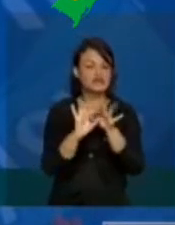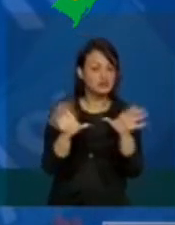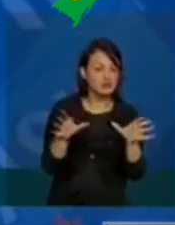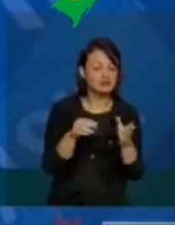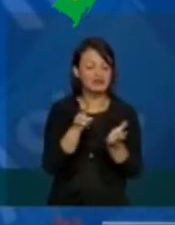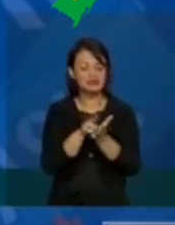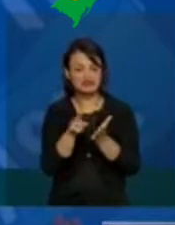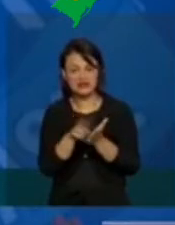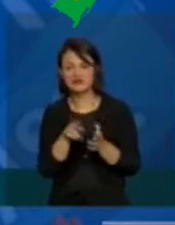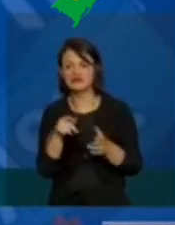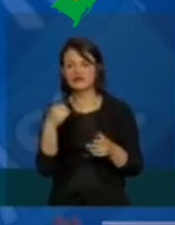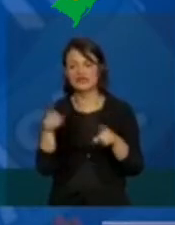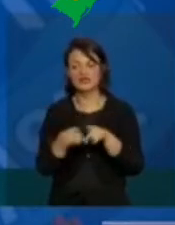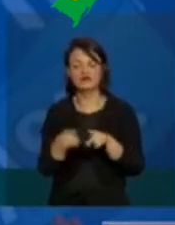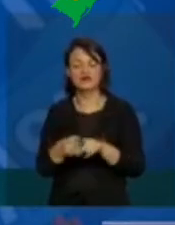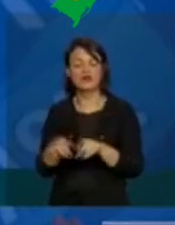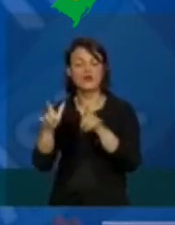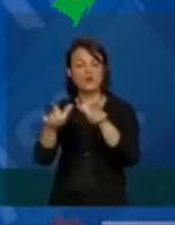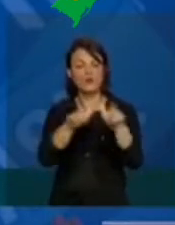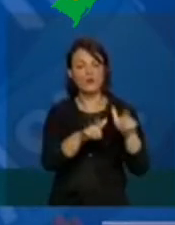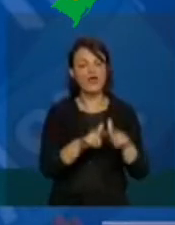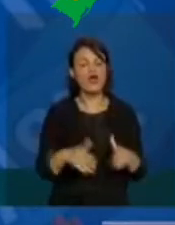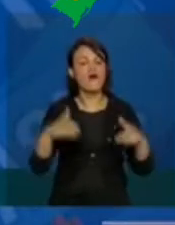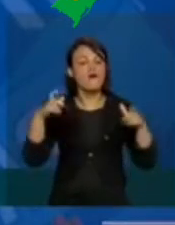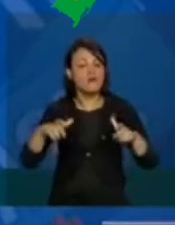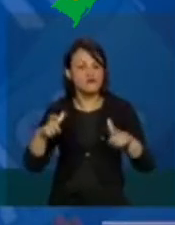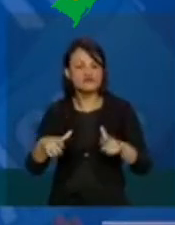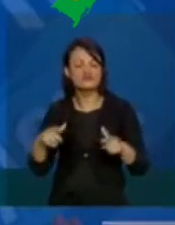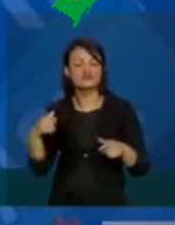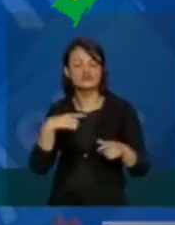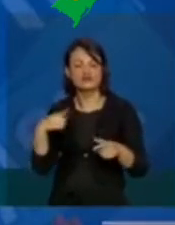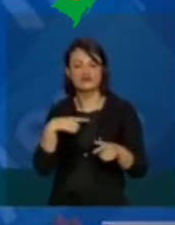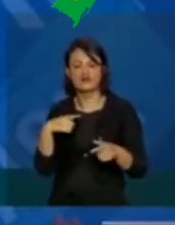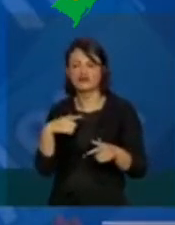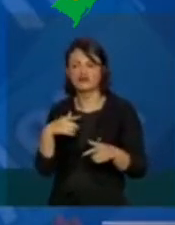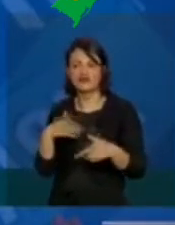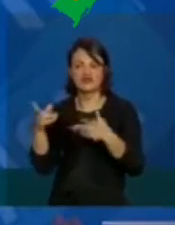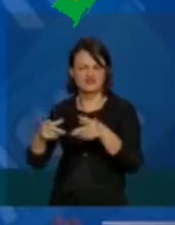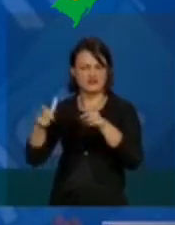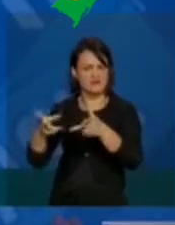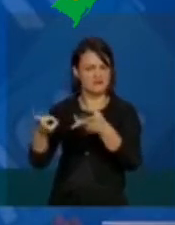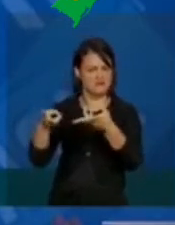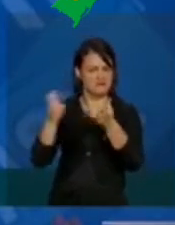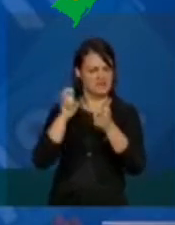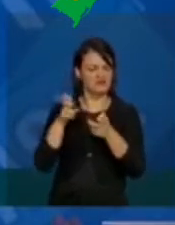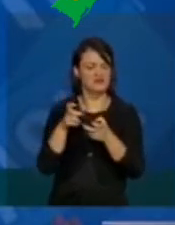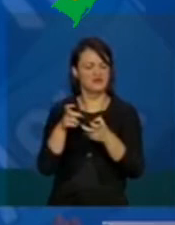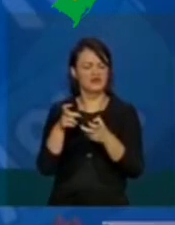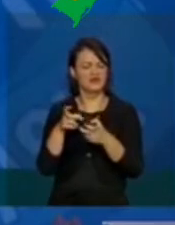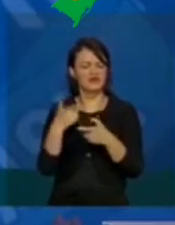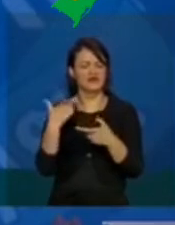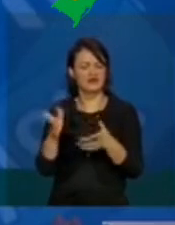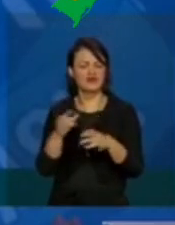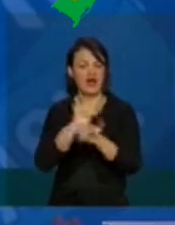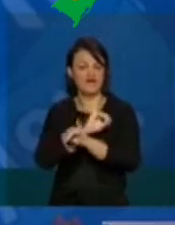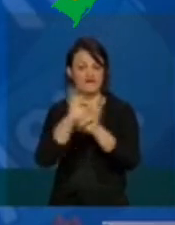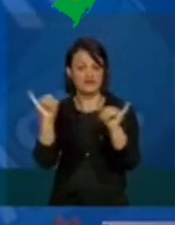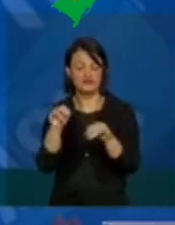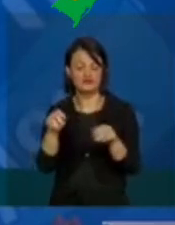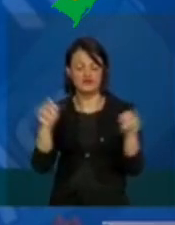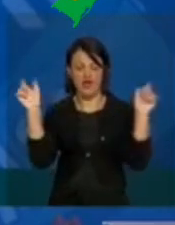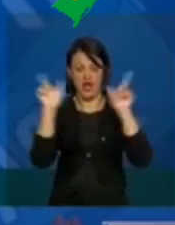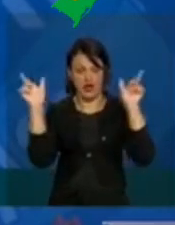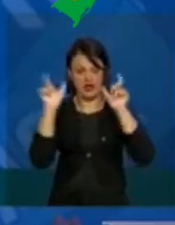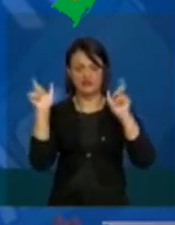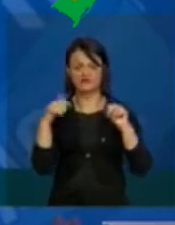disponibilidade dos leitos e em quais os locais que nós vamos perceber e precisar emitir algum aviso de